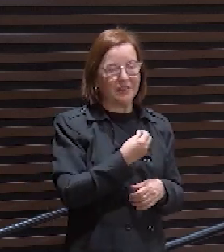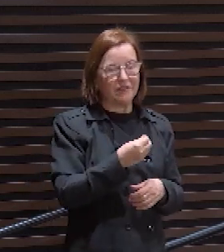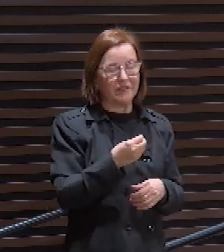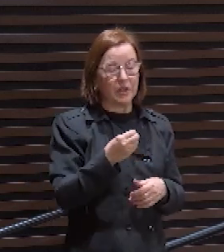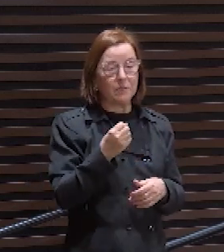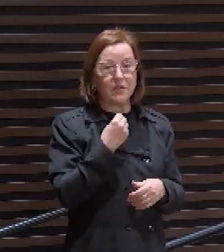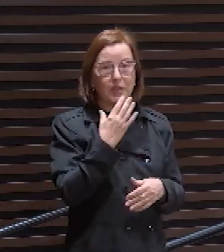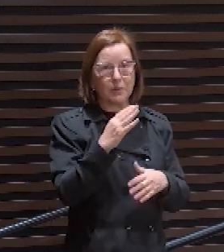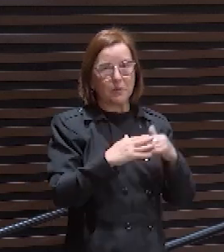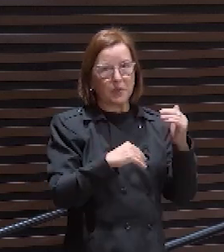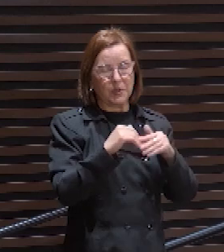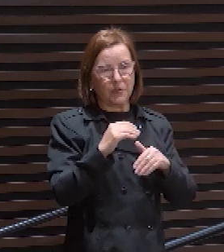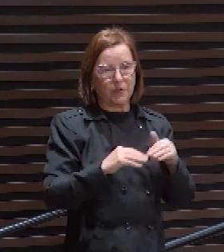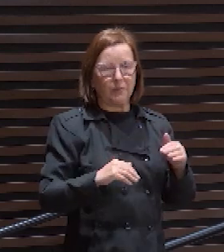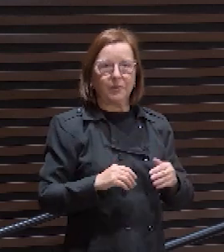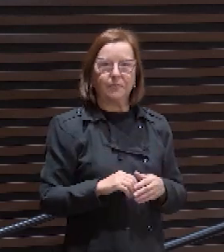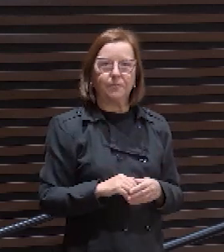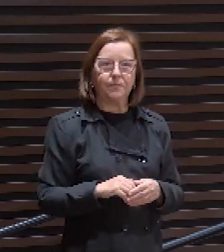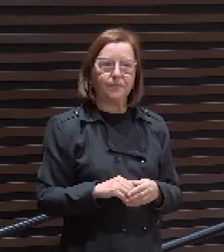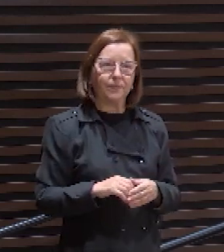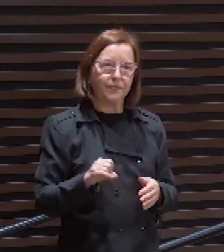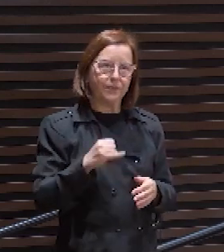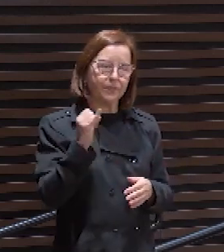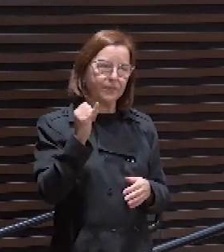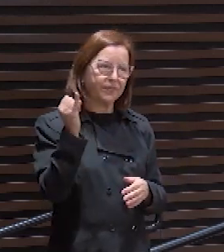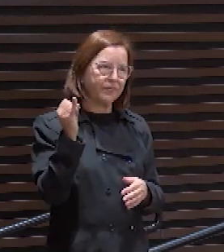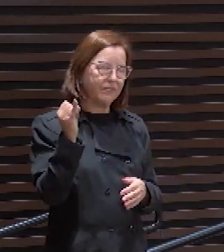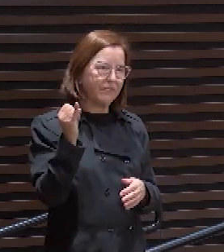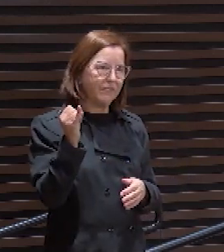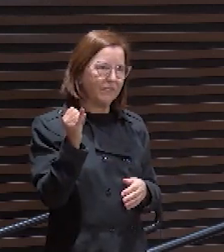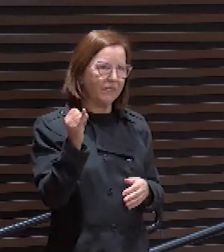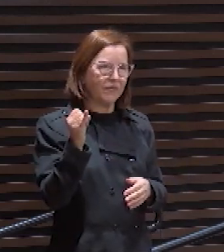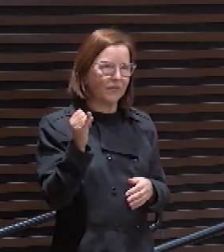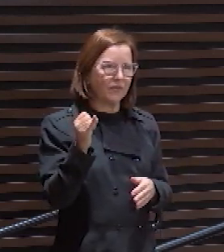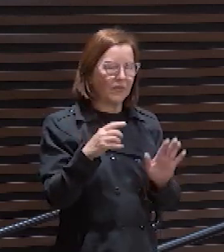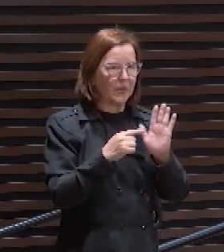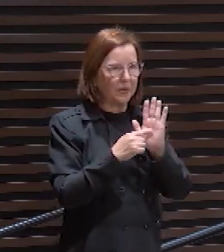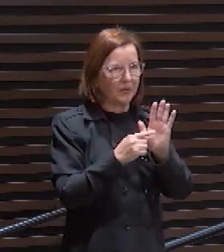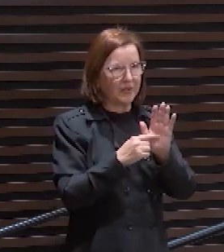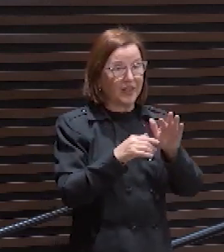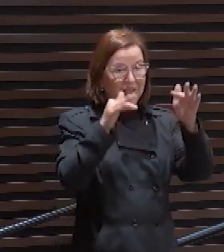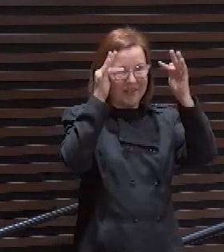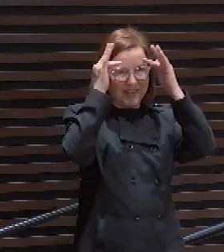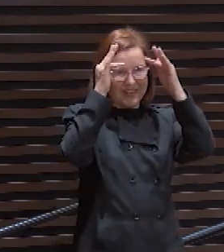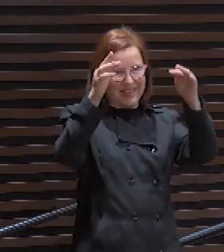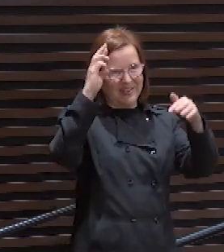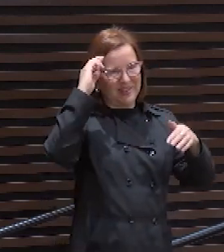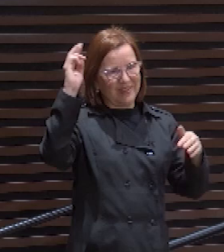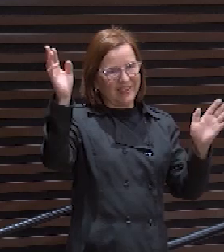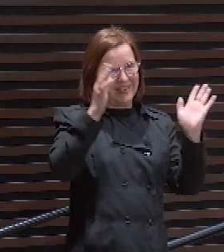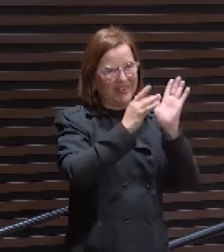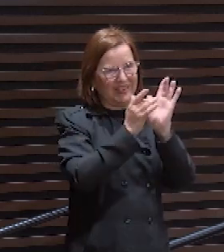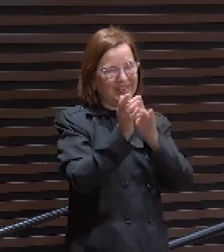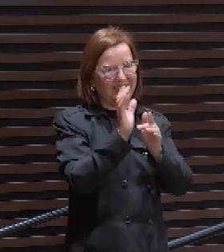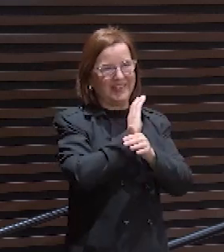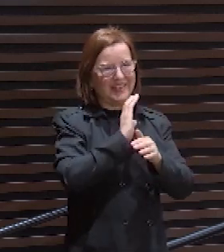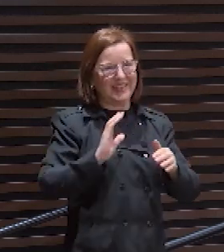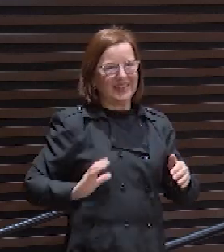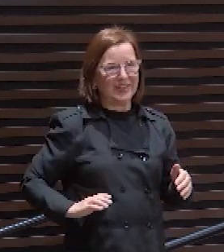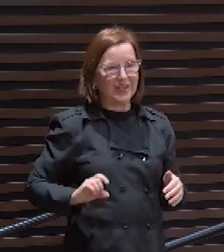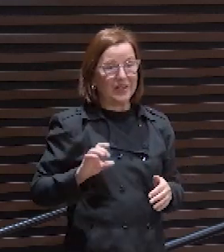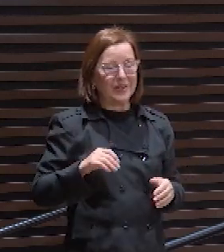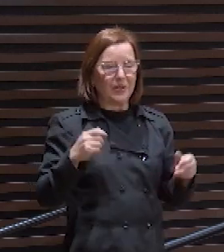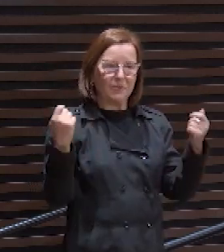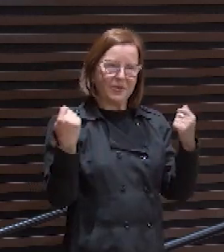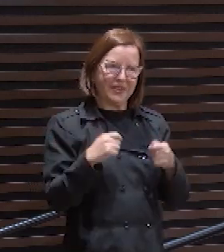Timóteo. É importante, meus irmãos, ressaltar que a fidelidade ao Senhor Jesus Cristo só é